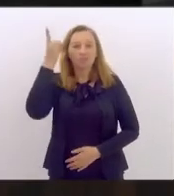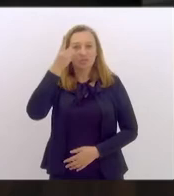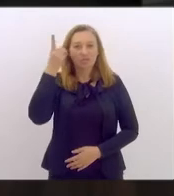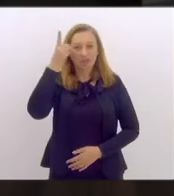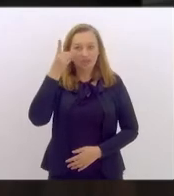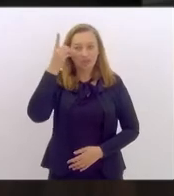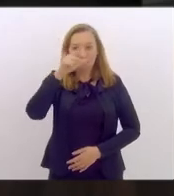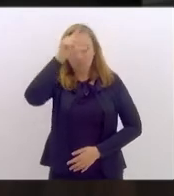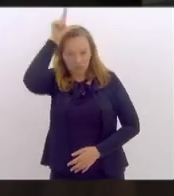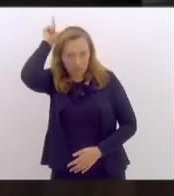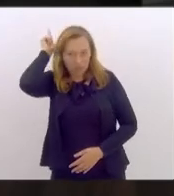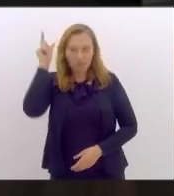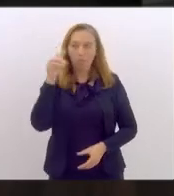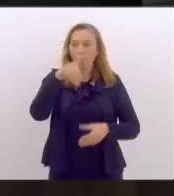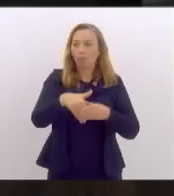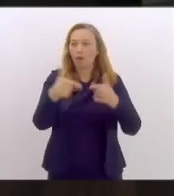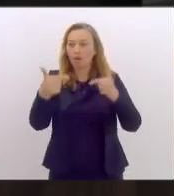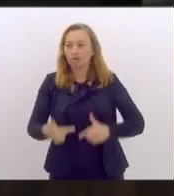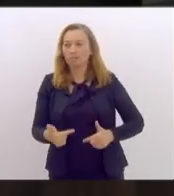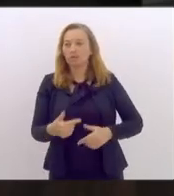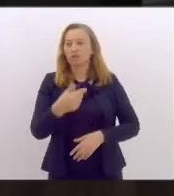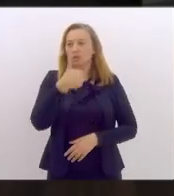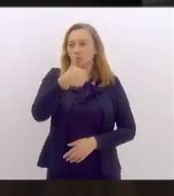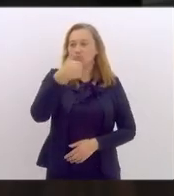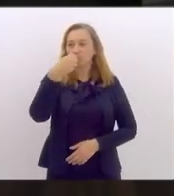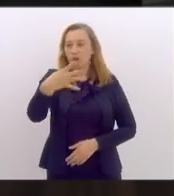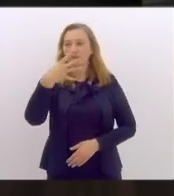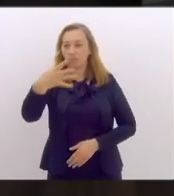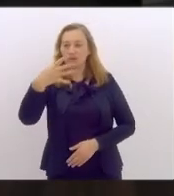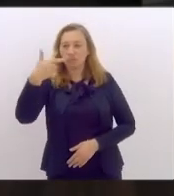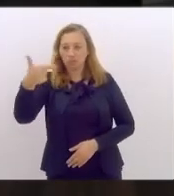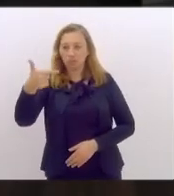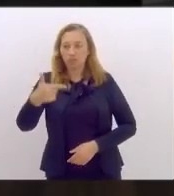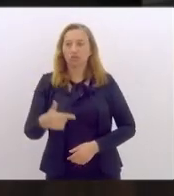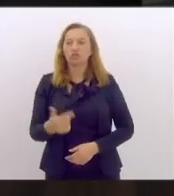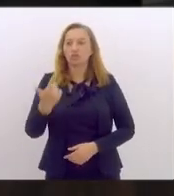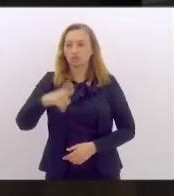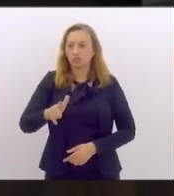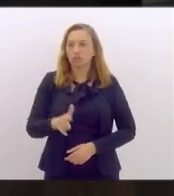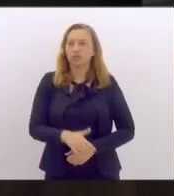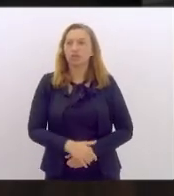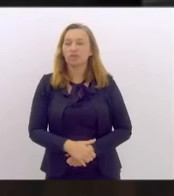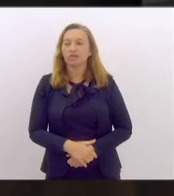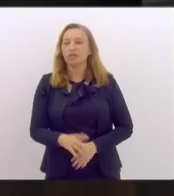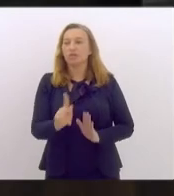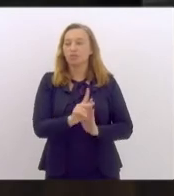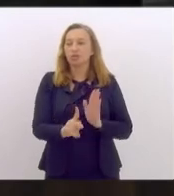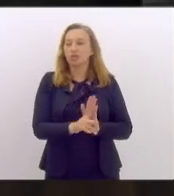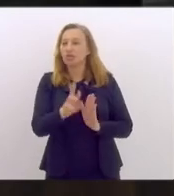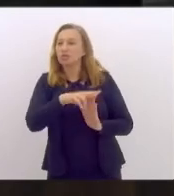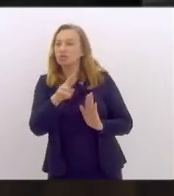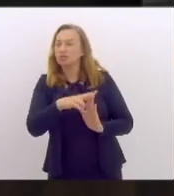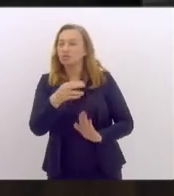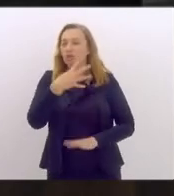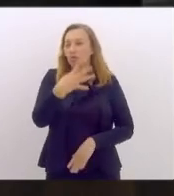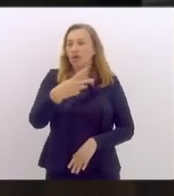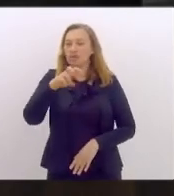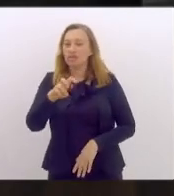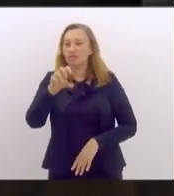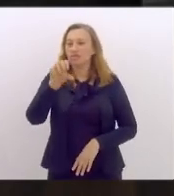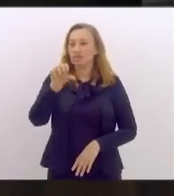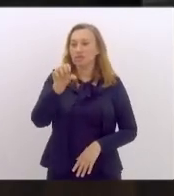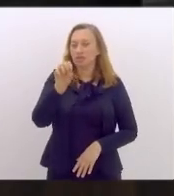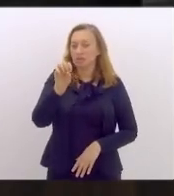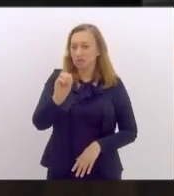extensão no projeto 1442 de novo projeto de resolução 450 de